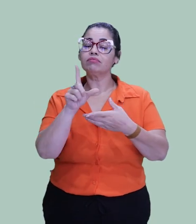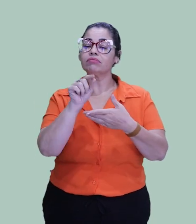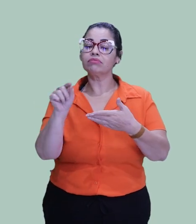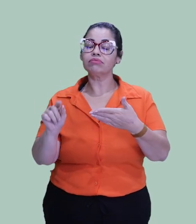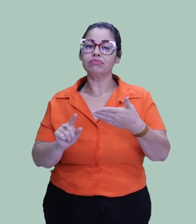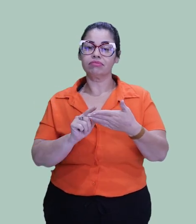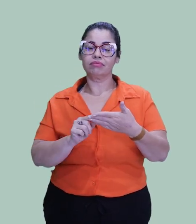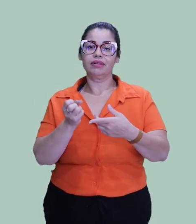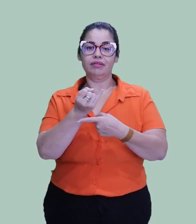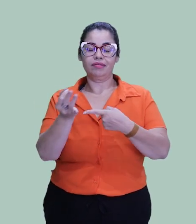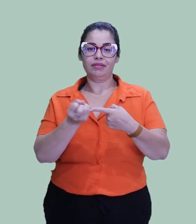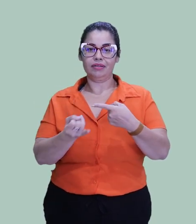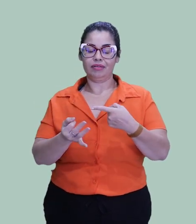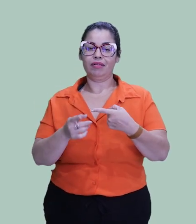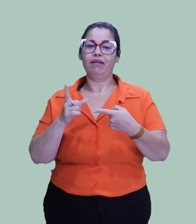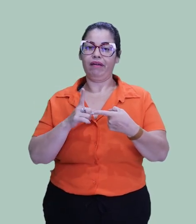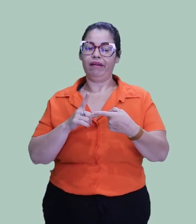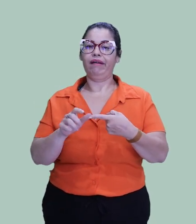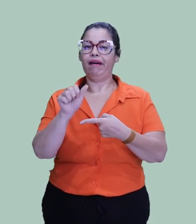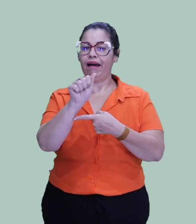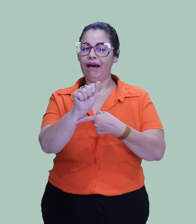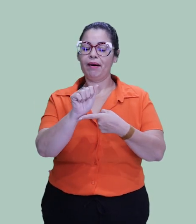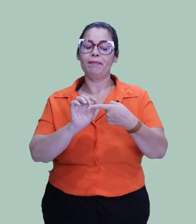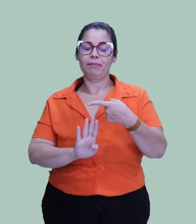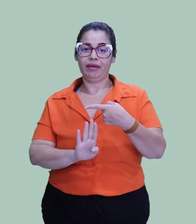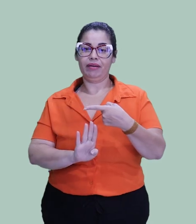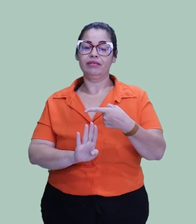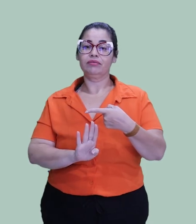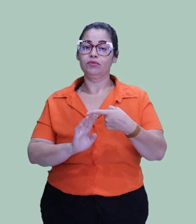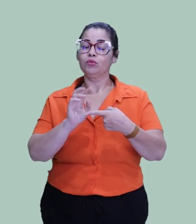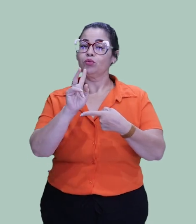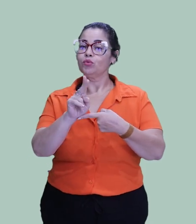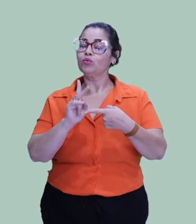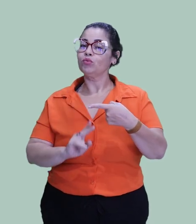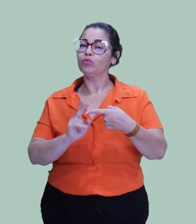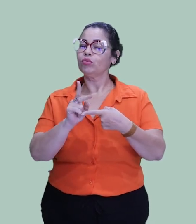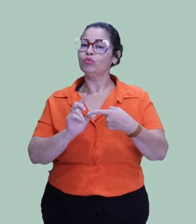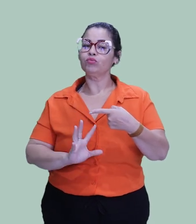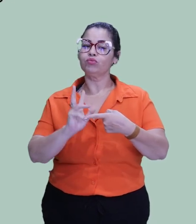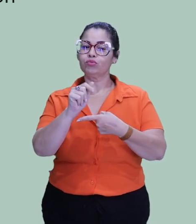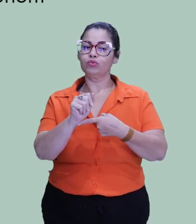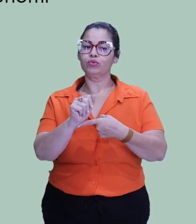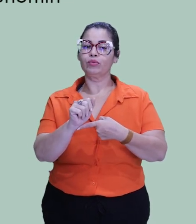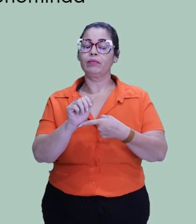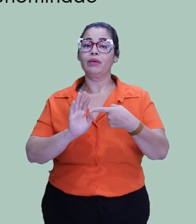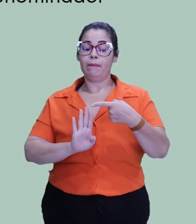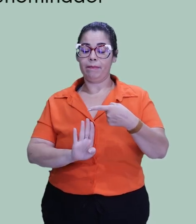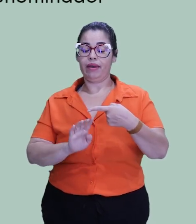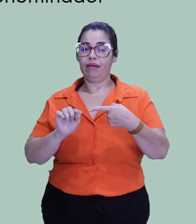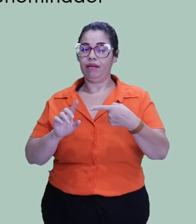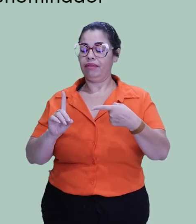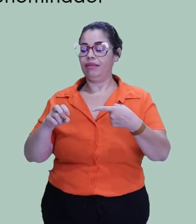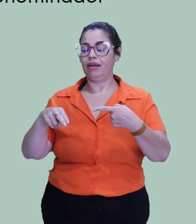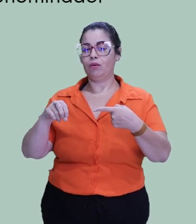escolhidos. A fração é escrita na forma A sobre B, sendo A e B números inteiros. A letra B